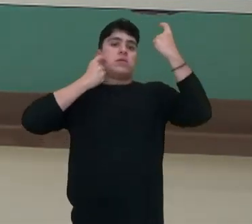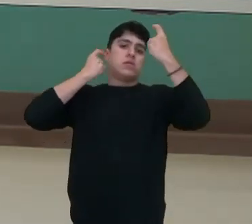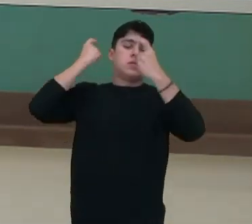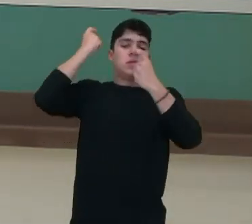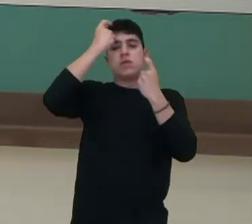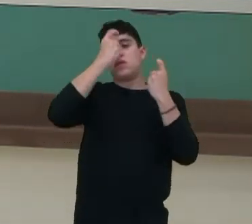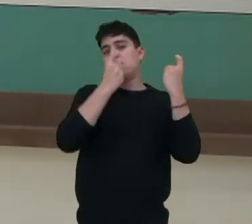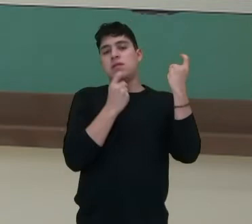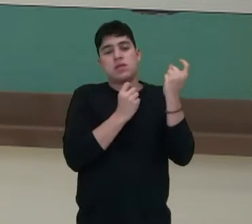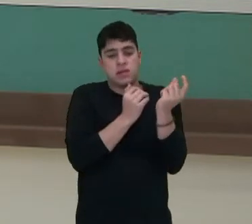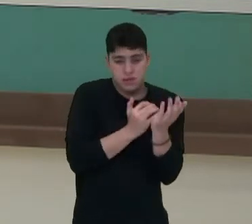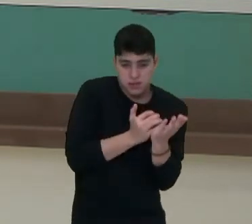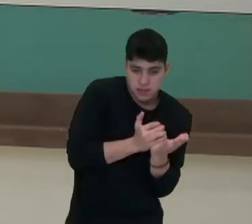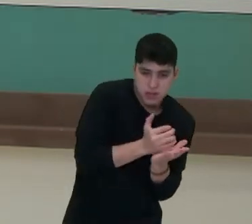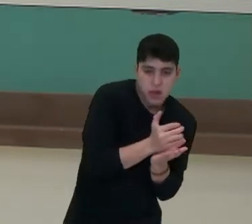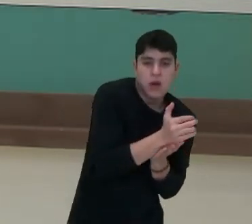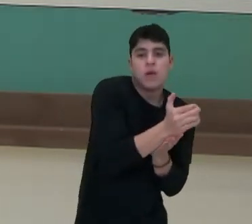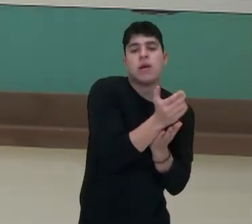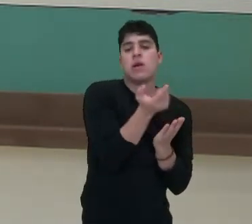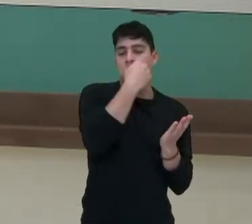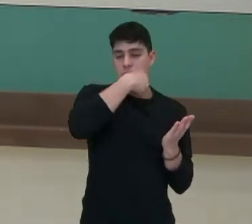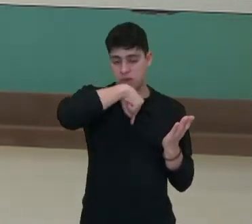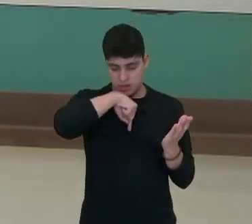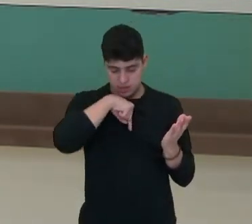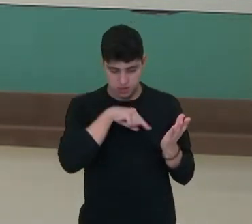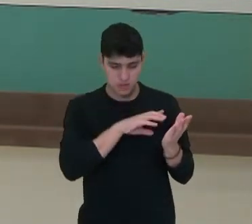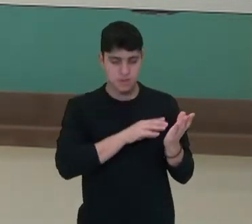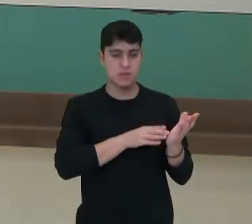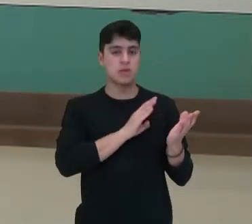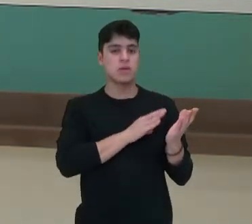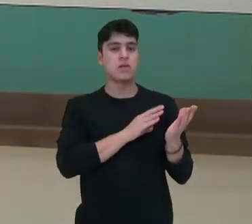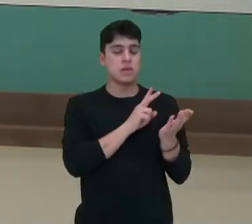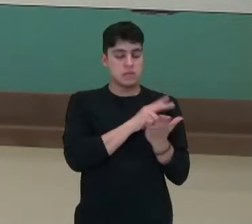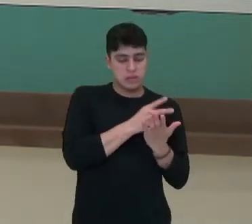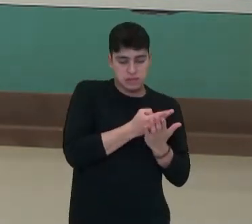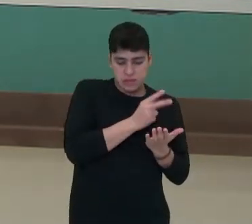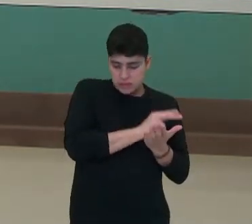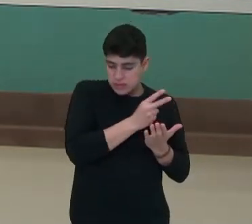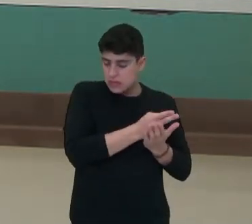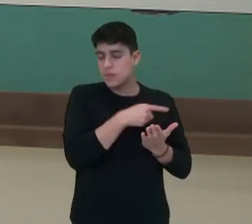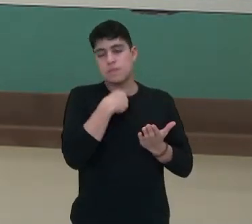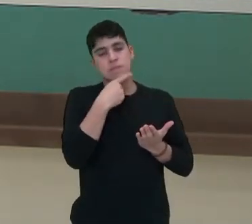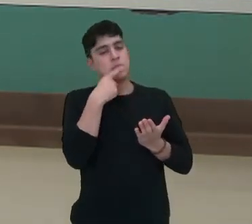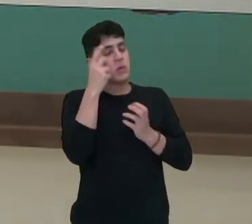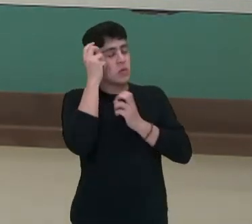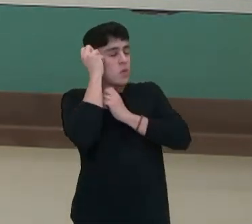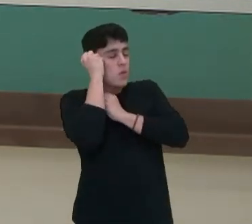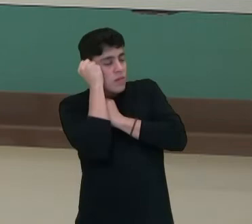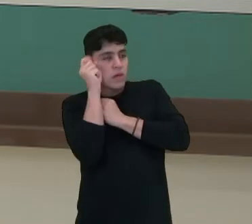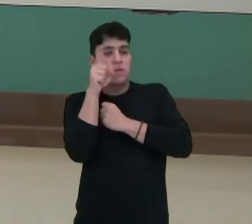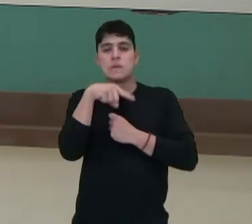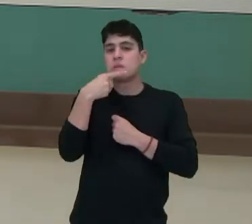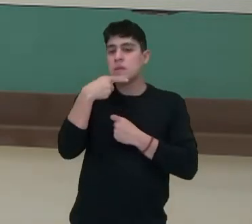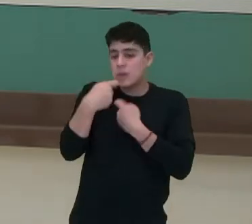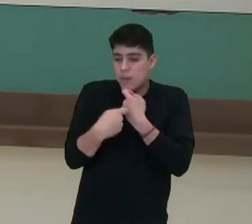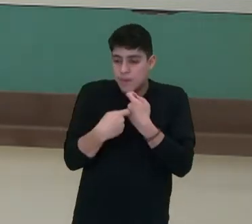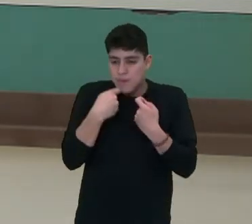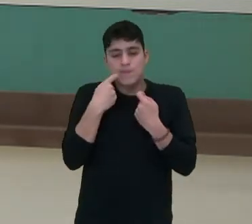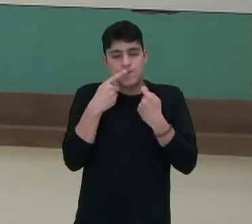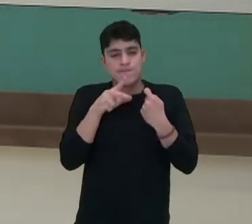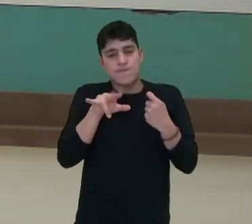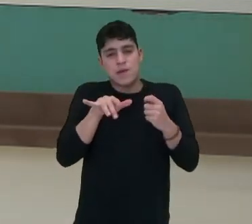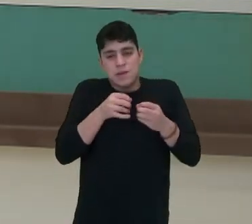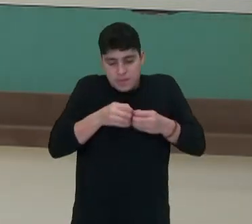vai transmitir isso para o corpo. Não vai dormir, não vai se alimentar direito, também pode afetar esse